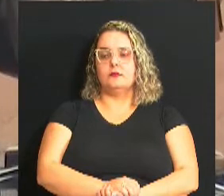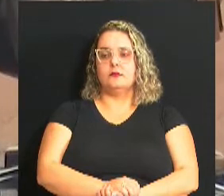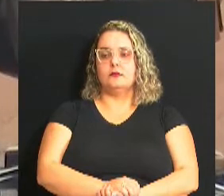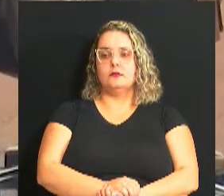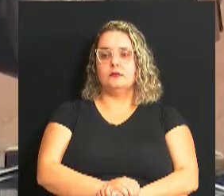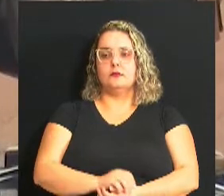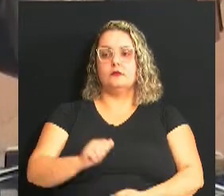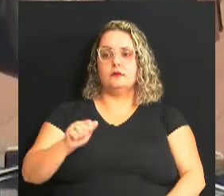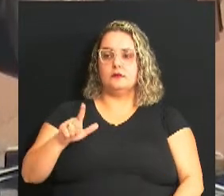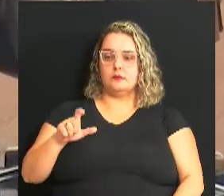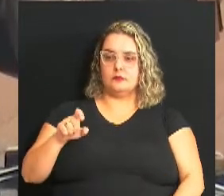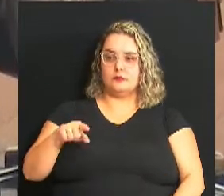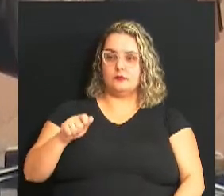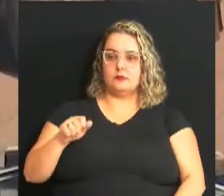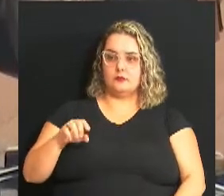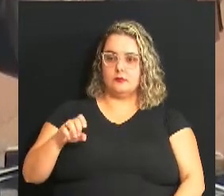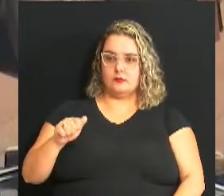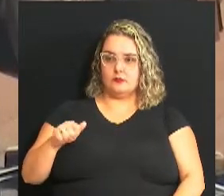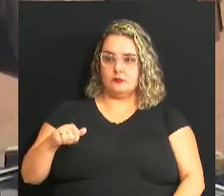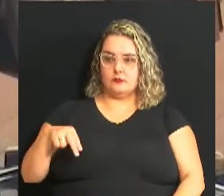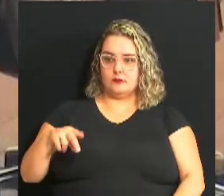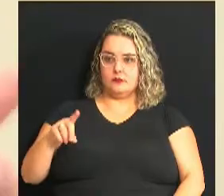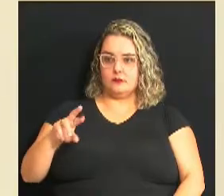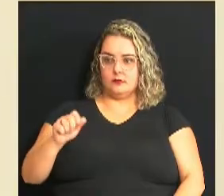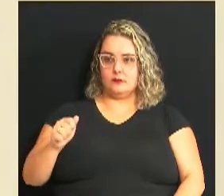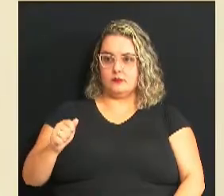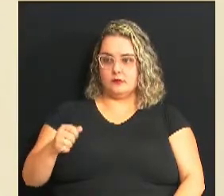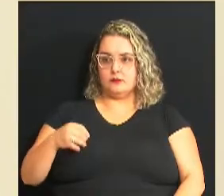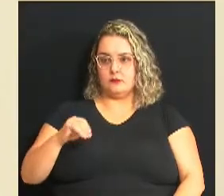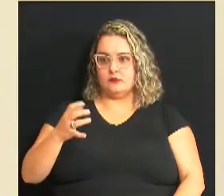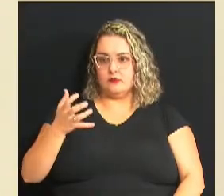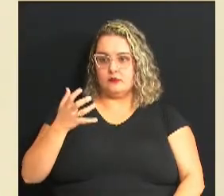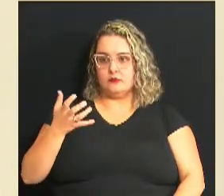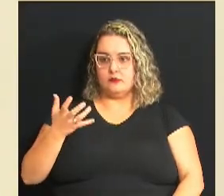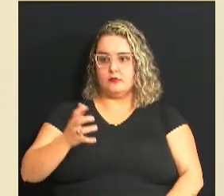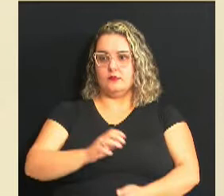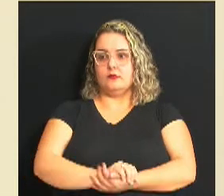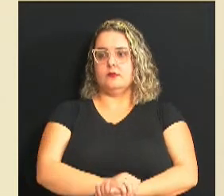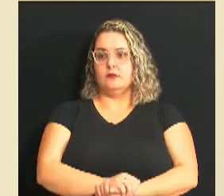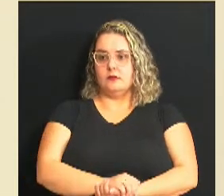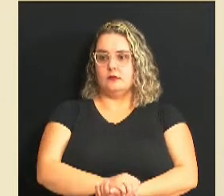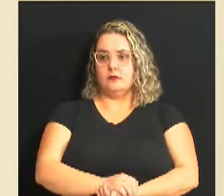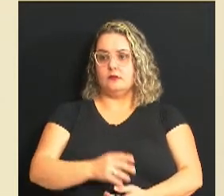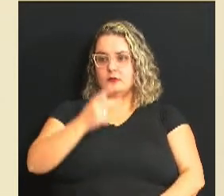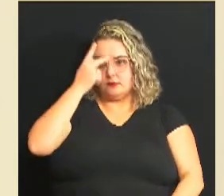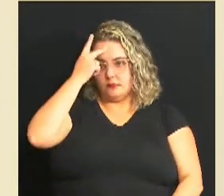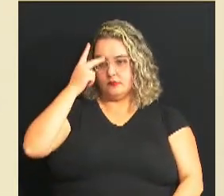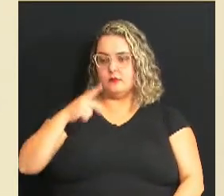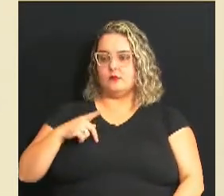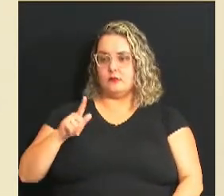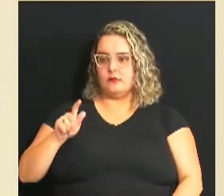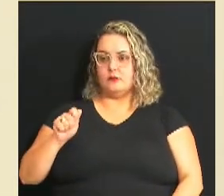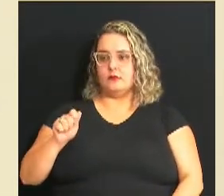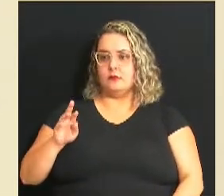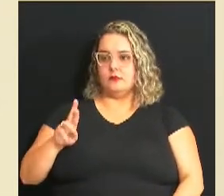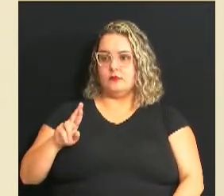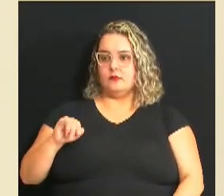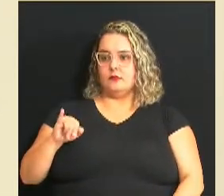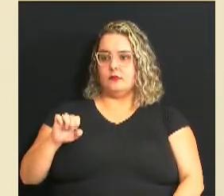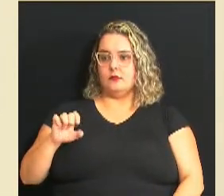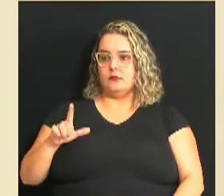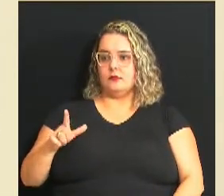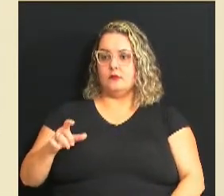Alexandra, eu acho assim, se você quiser, já, ou você, ou o próprio Gabriel, falar um pouco da estrutura